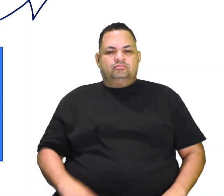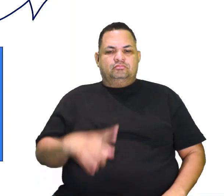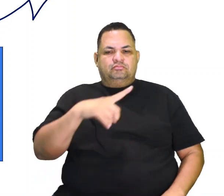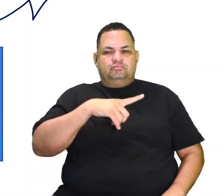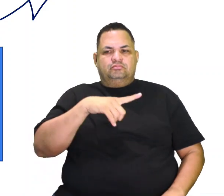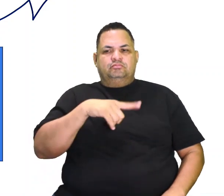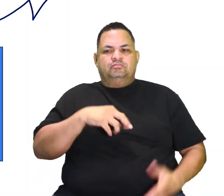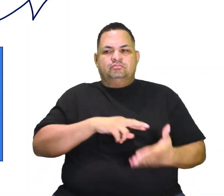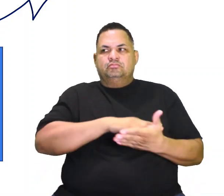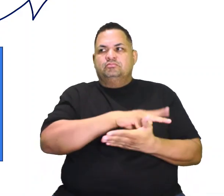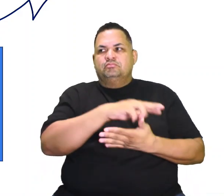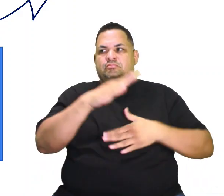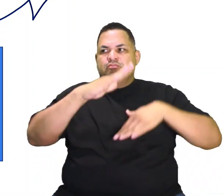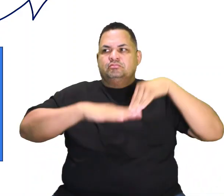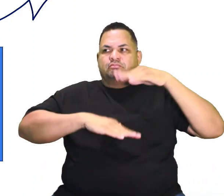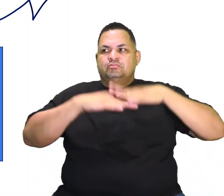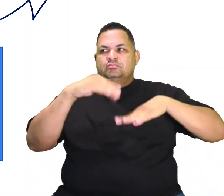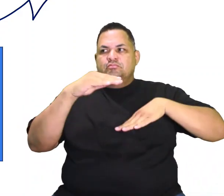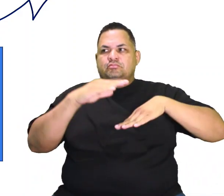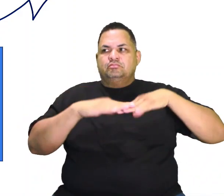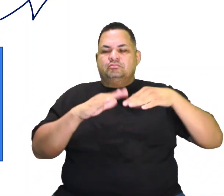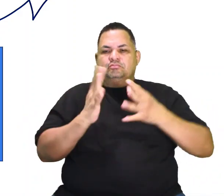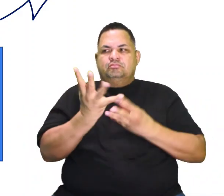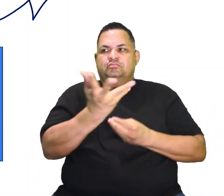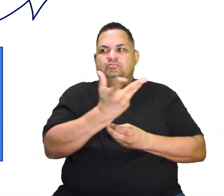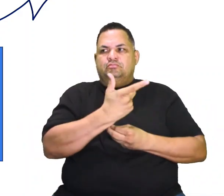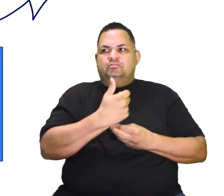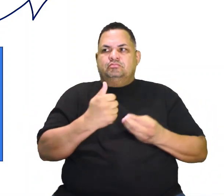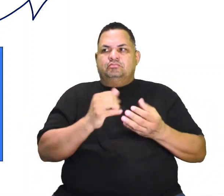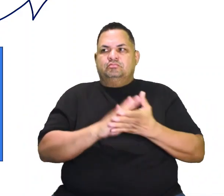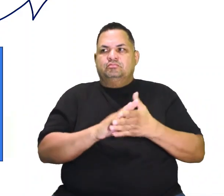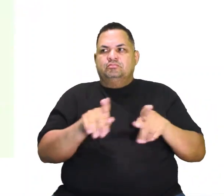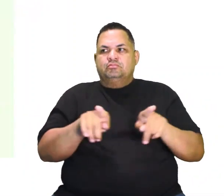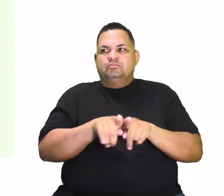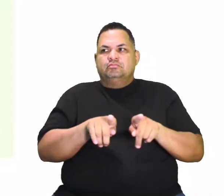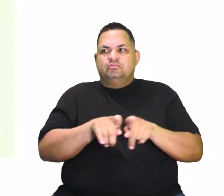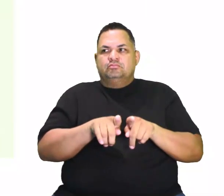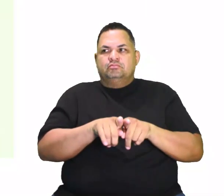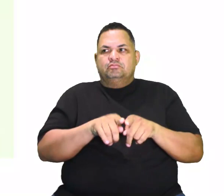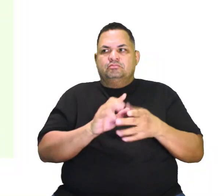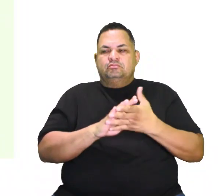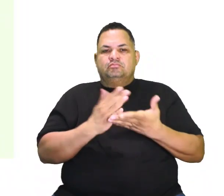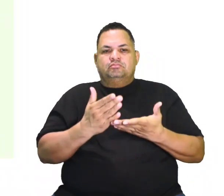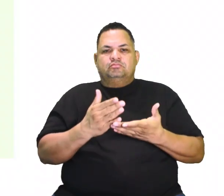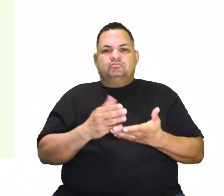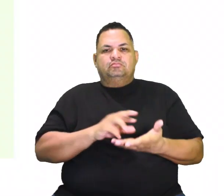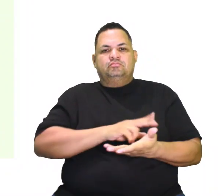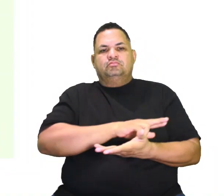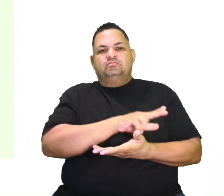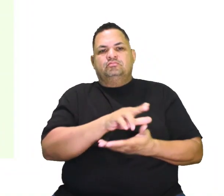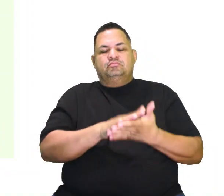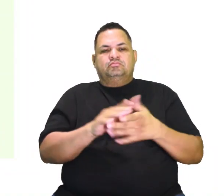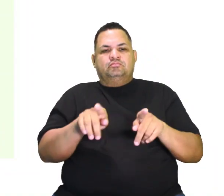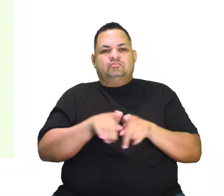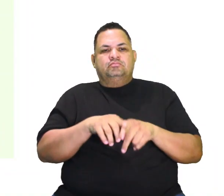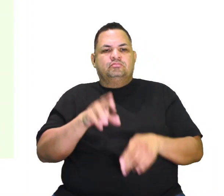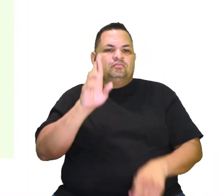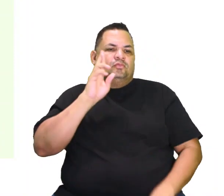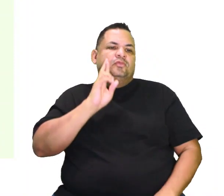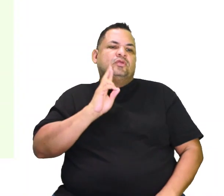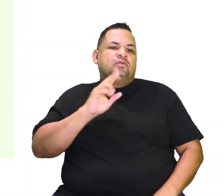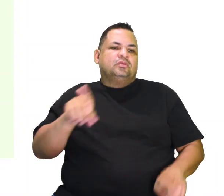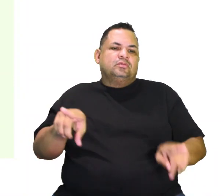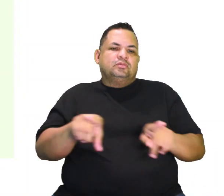Temos muitos artistas renomados, como Eduardo Cobra e outros artistas. Em Rondônia nós temos também